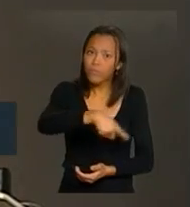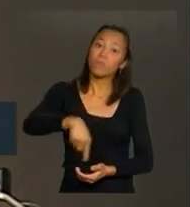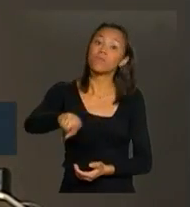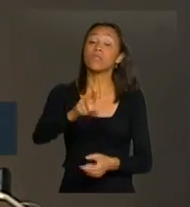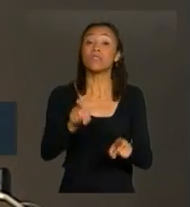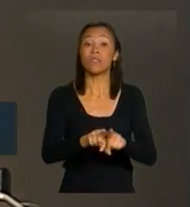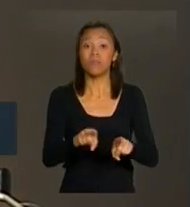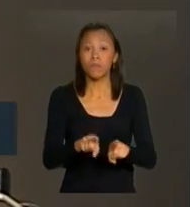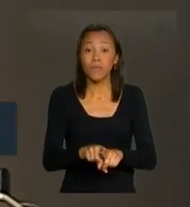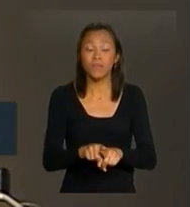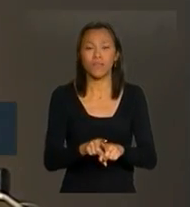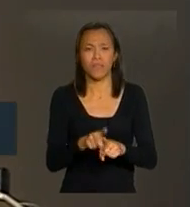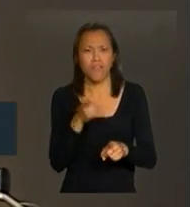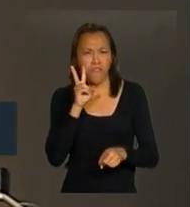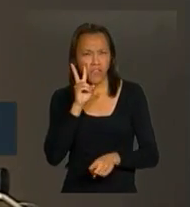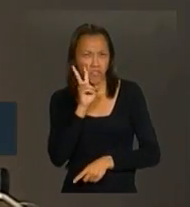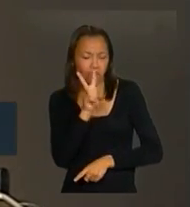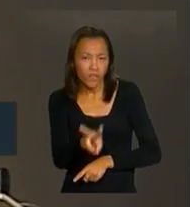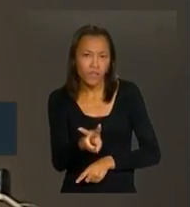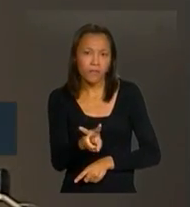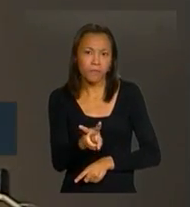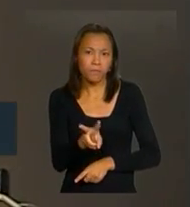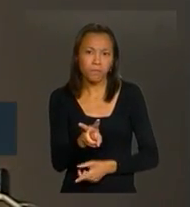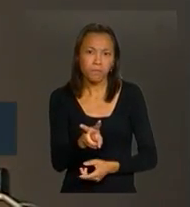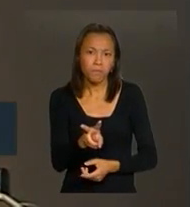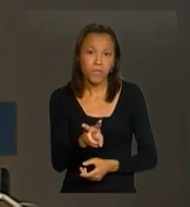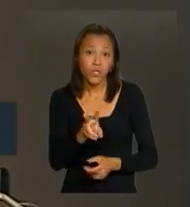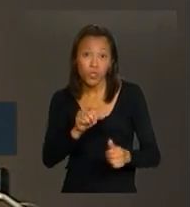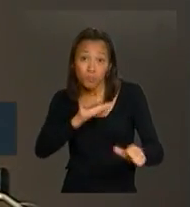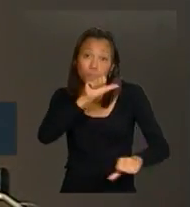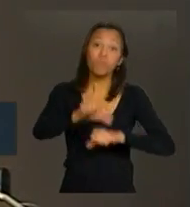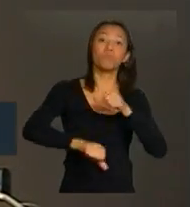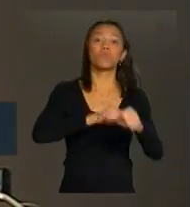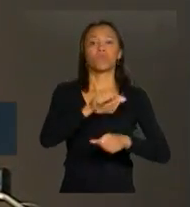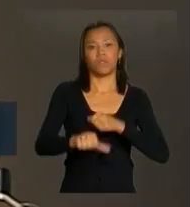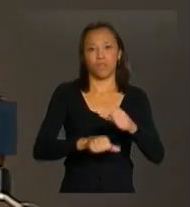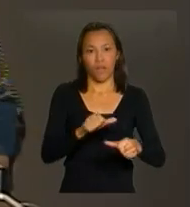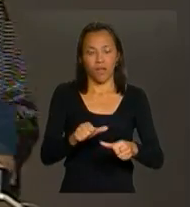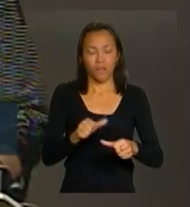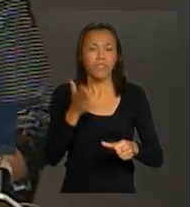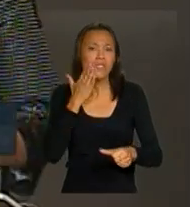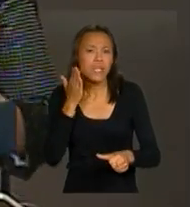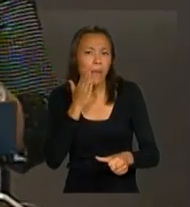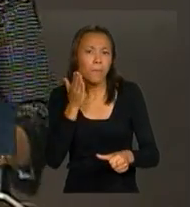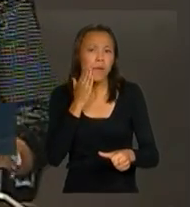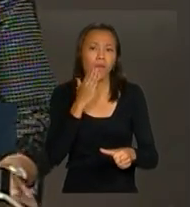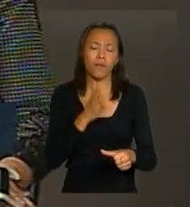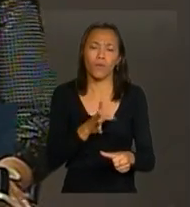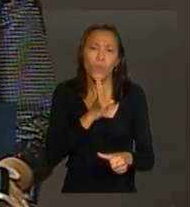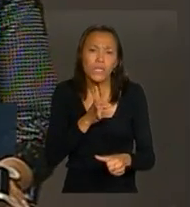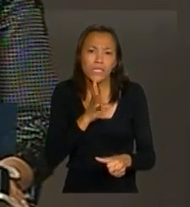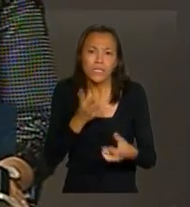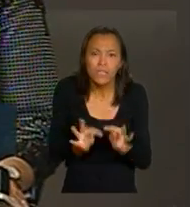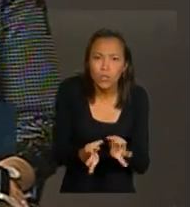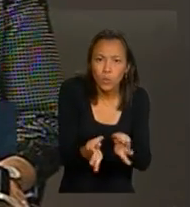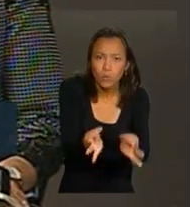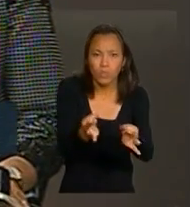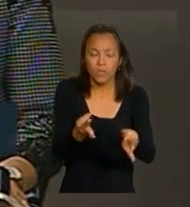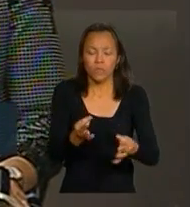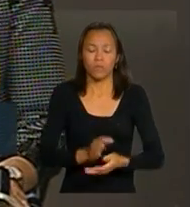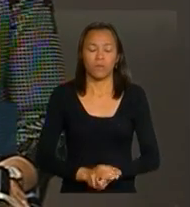pela diferença em alterar a realidade e mexer com a tecnologia e, de